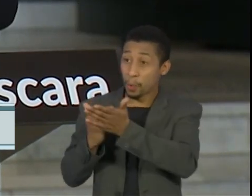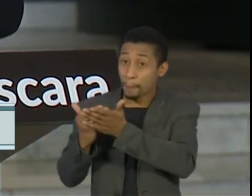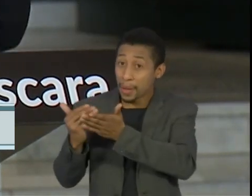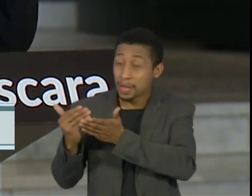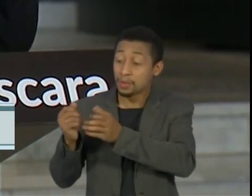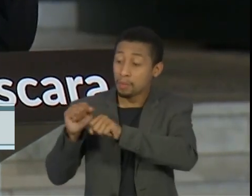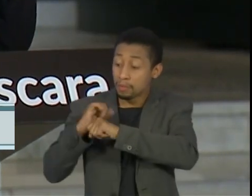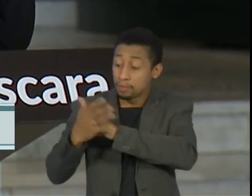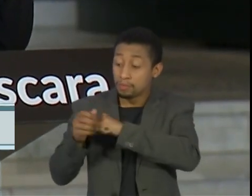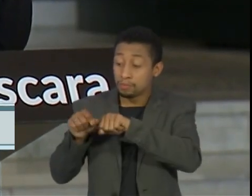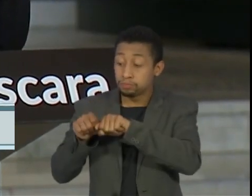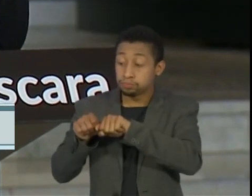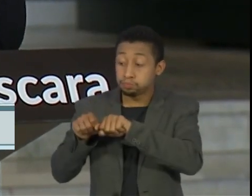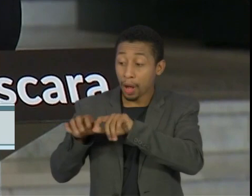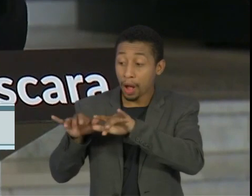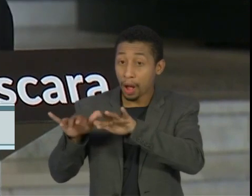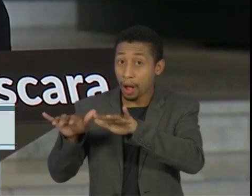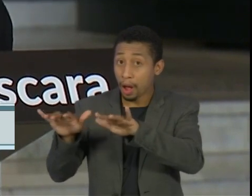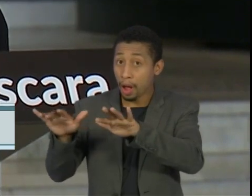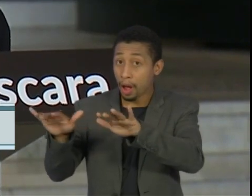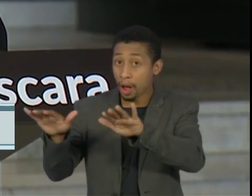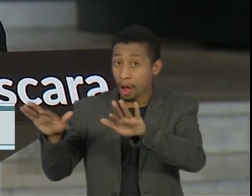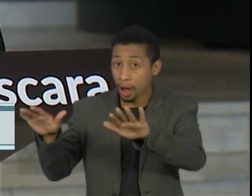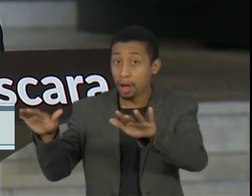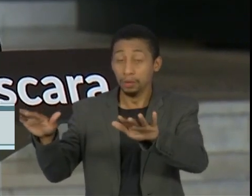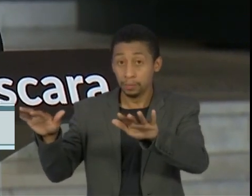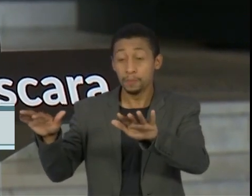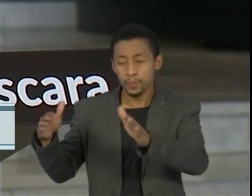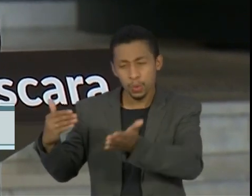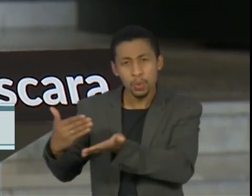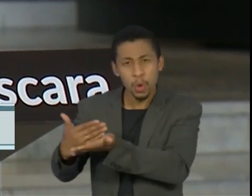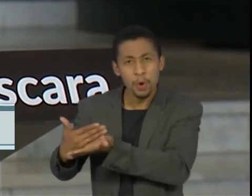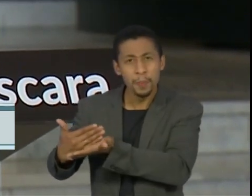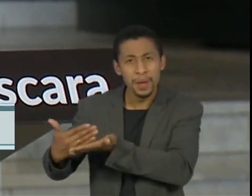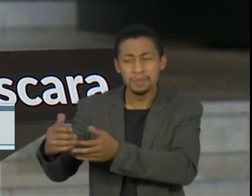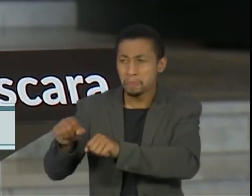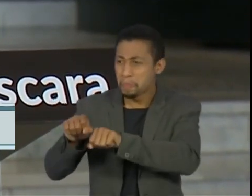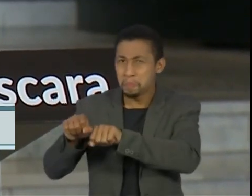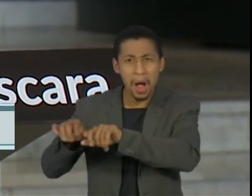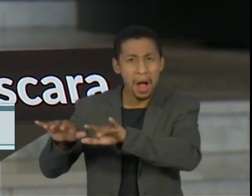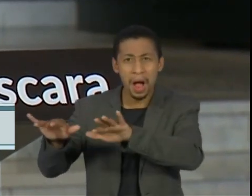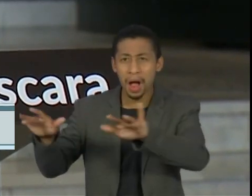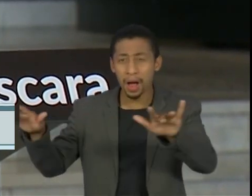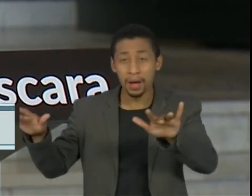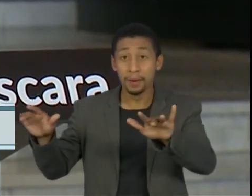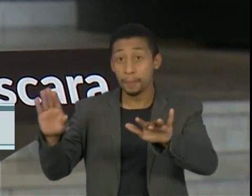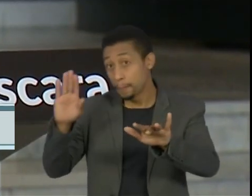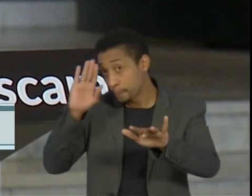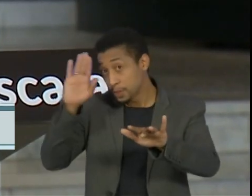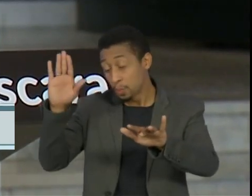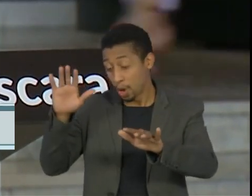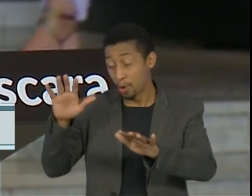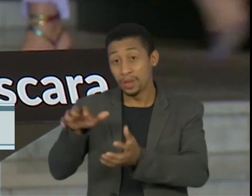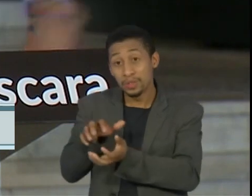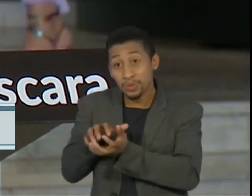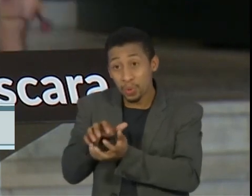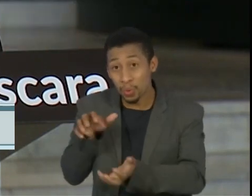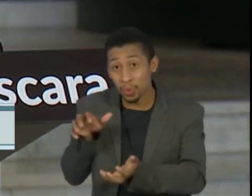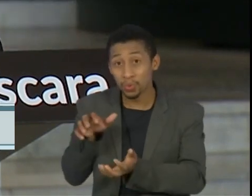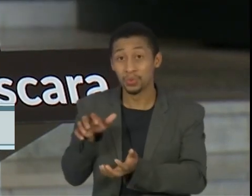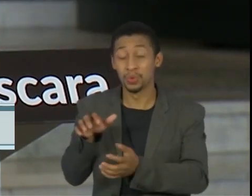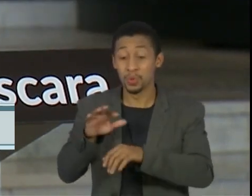primeira onda, o início da pandemia, ela atingia muito mais as pessoas idosas e as pessoas com doenças crônicas